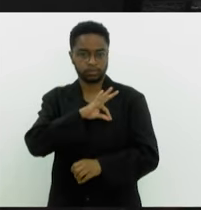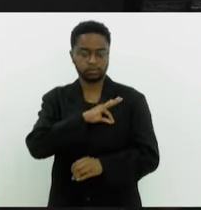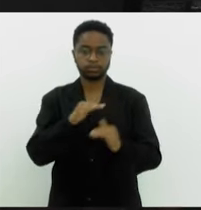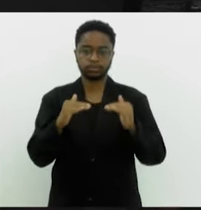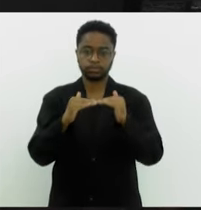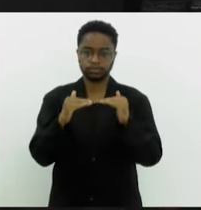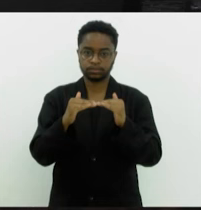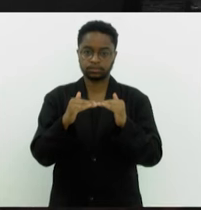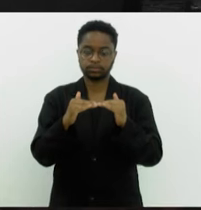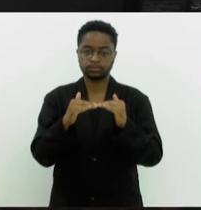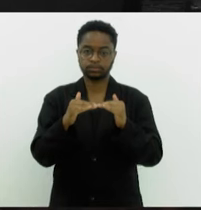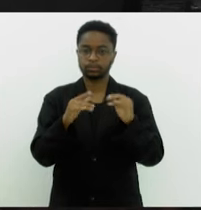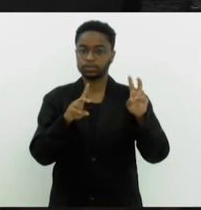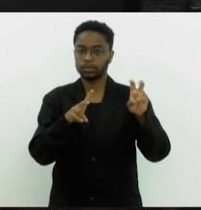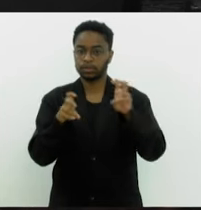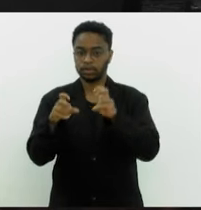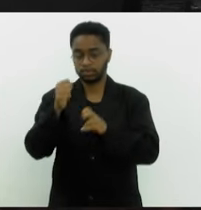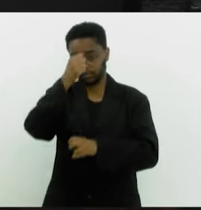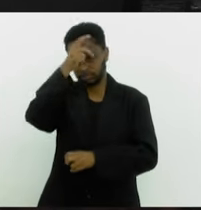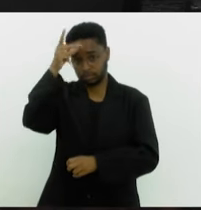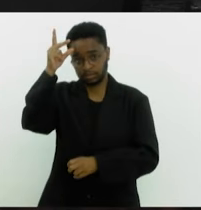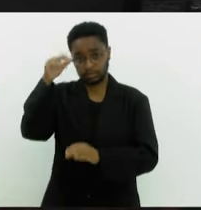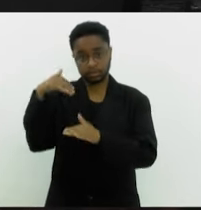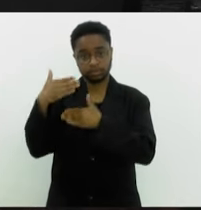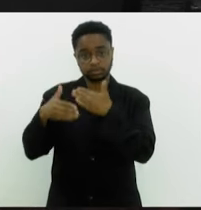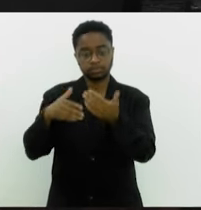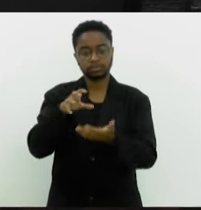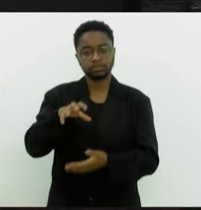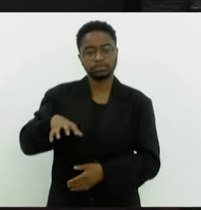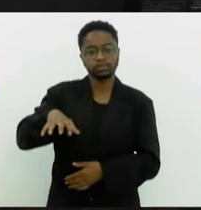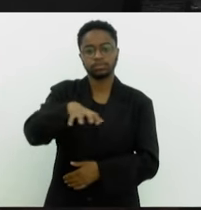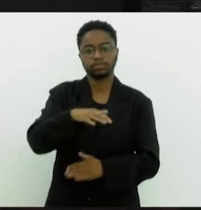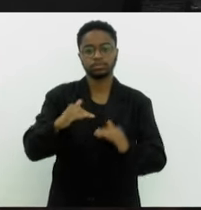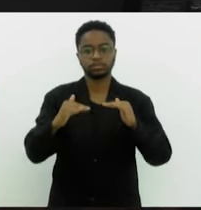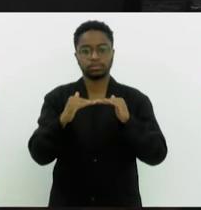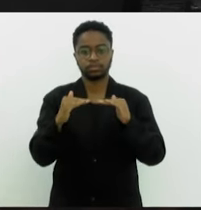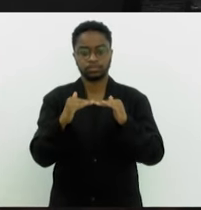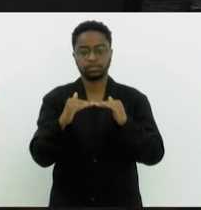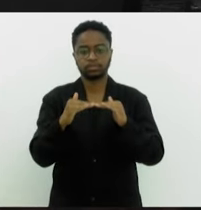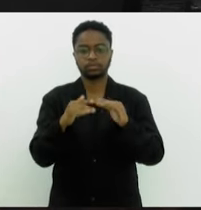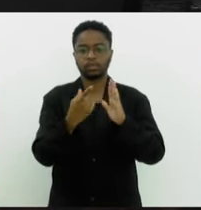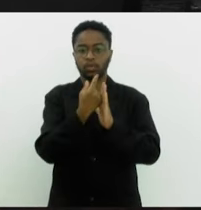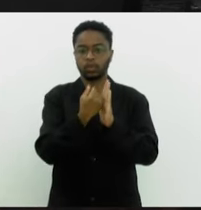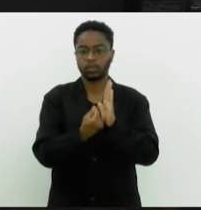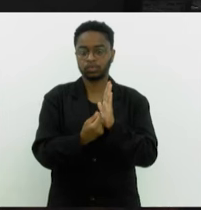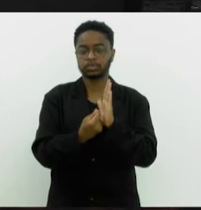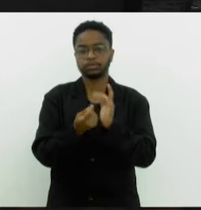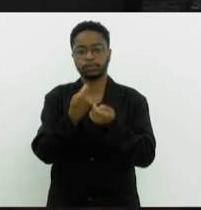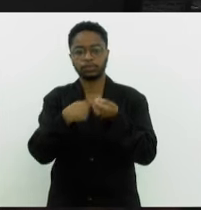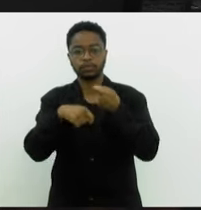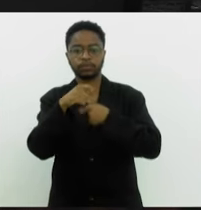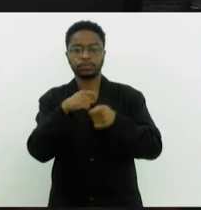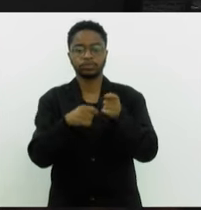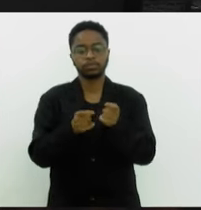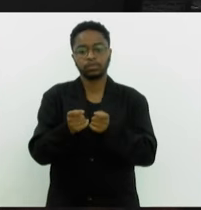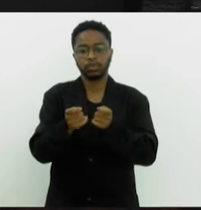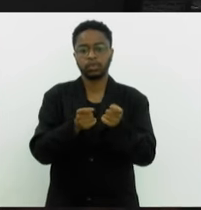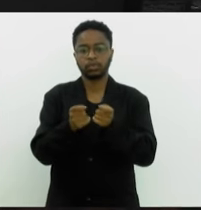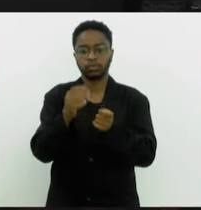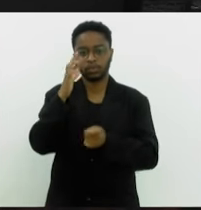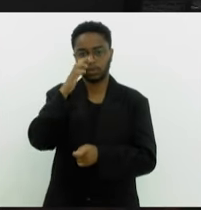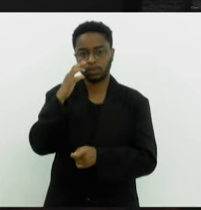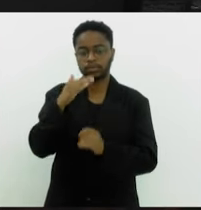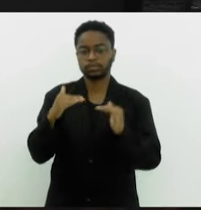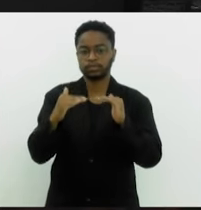favorável, de Assuntos Municipais de Desenvolvimento Regional, favorável, e de Orçamento, Finanças, Fiscalização Financeira e